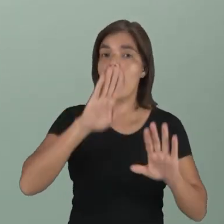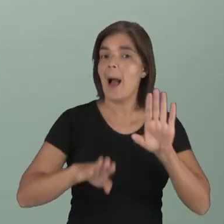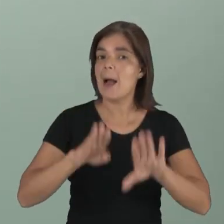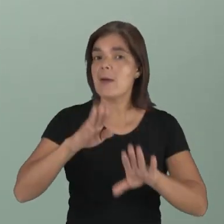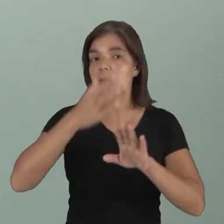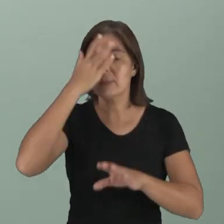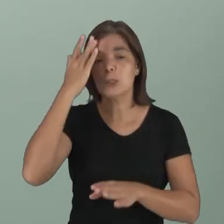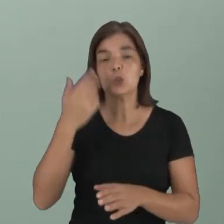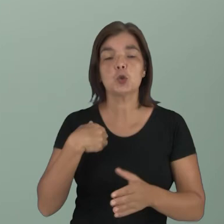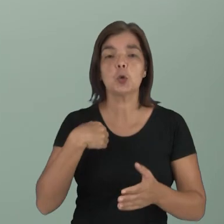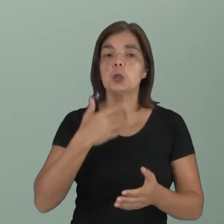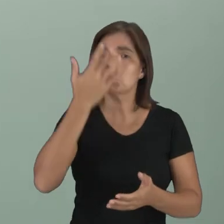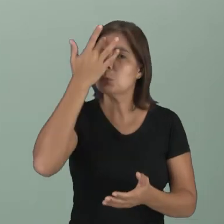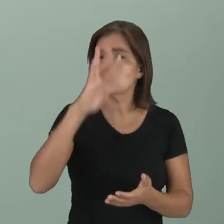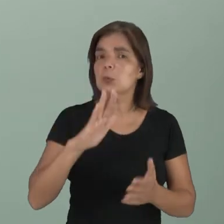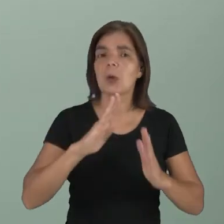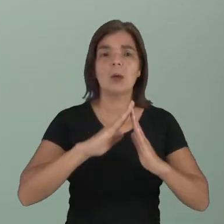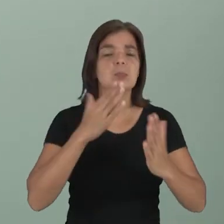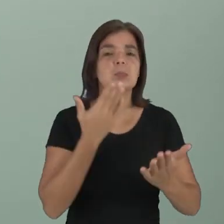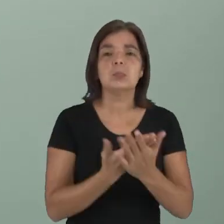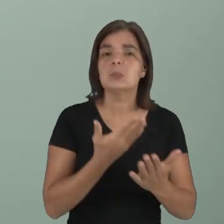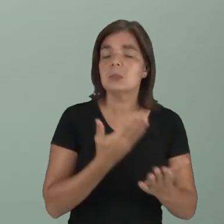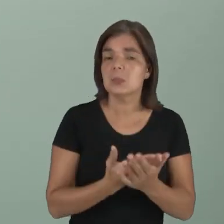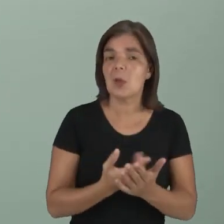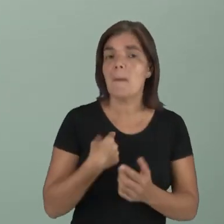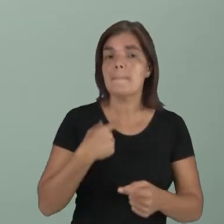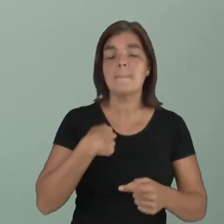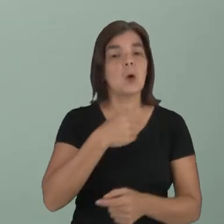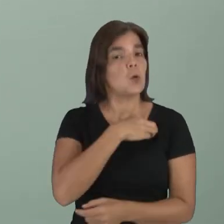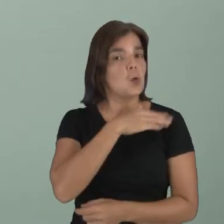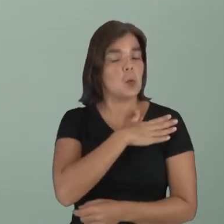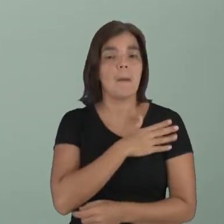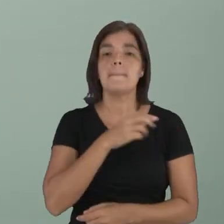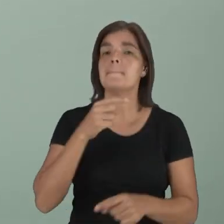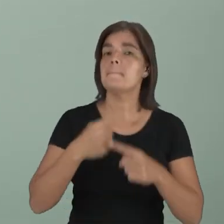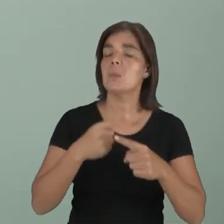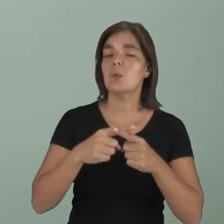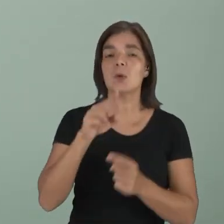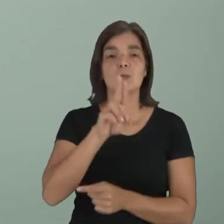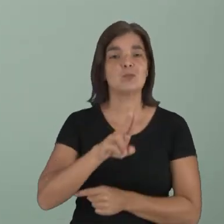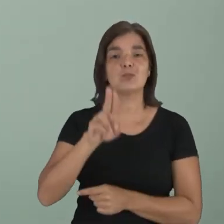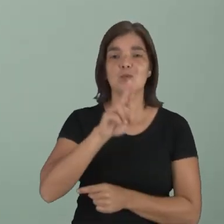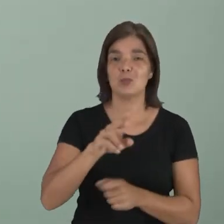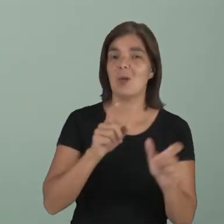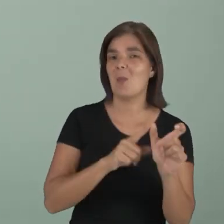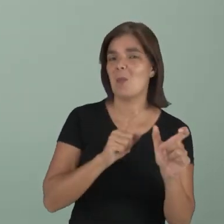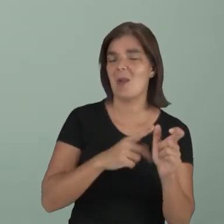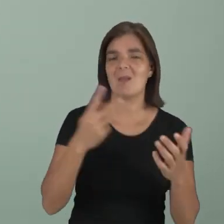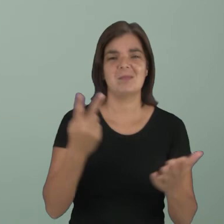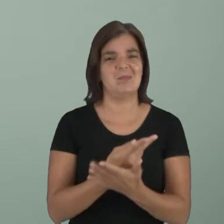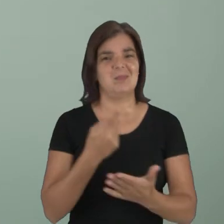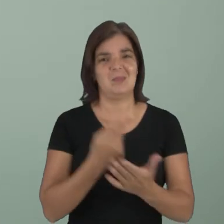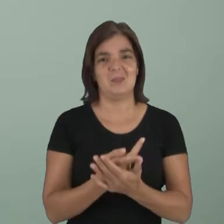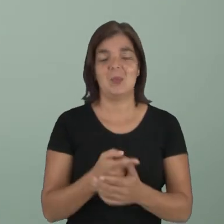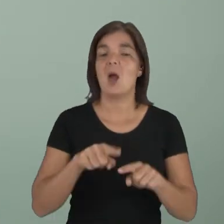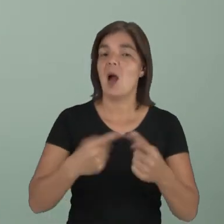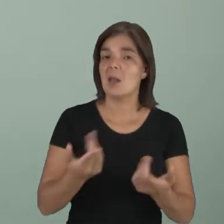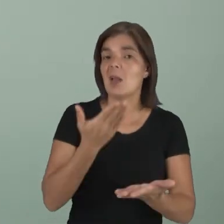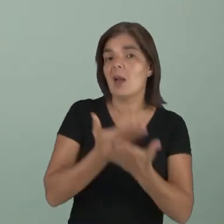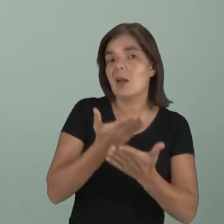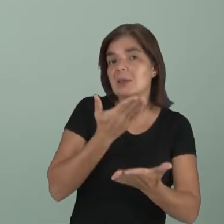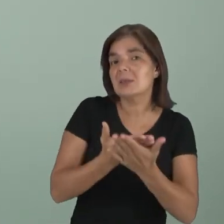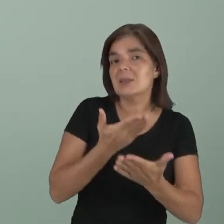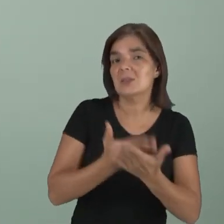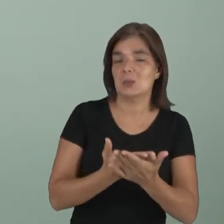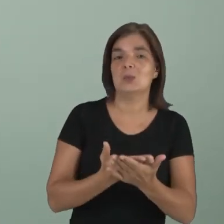escolarizada, ela sofre preconceito porque ela não utiliza a linguagem dela formal, pois ela não estudou e a linguagem